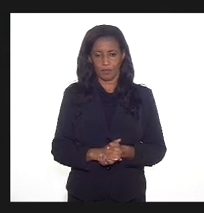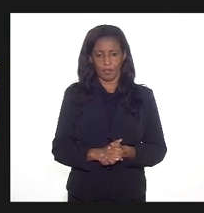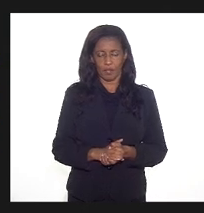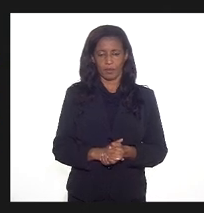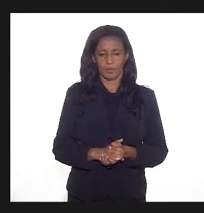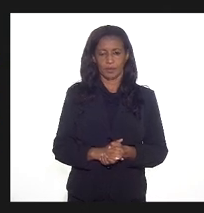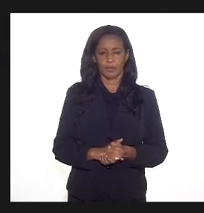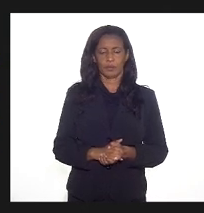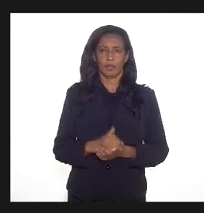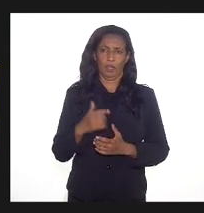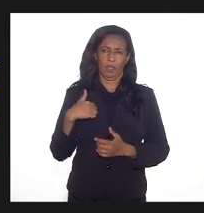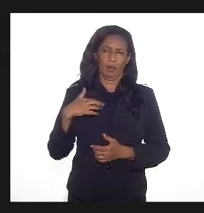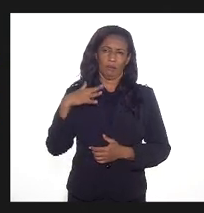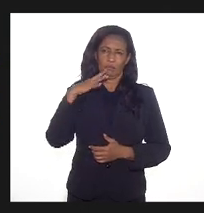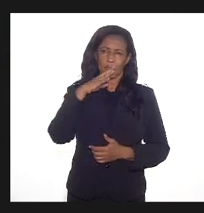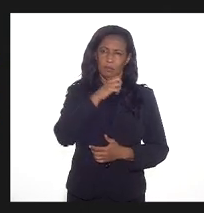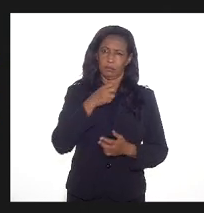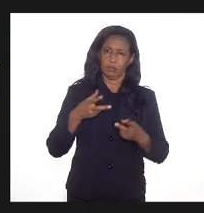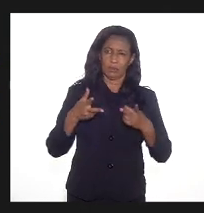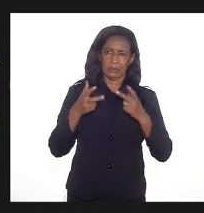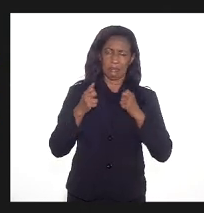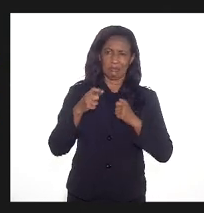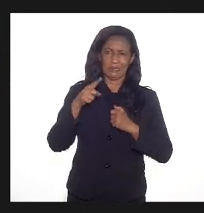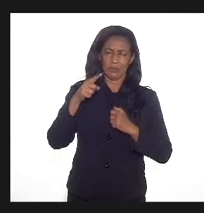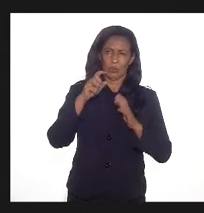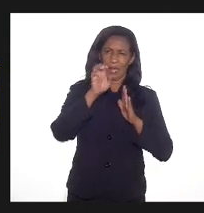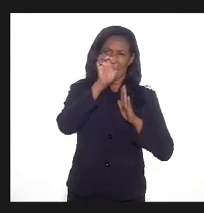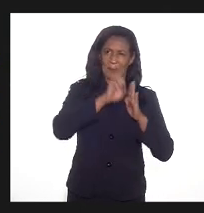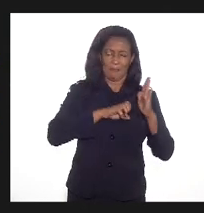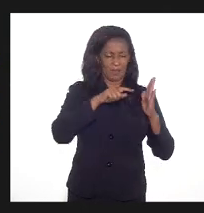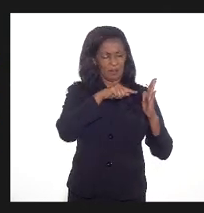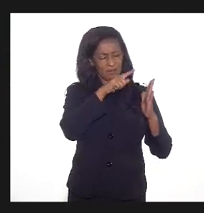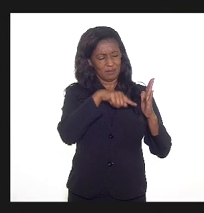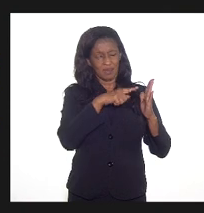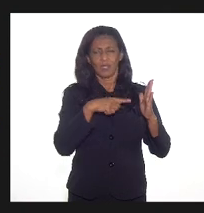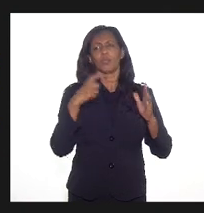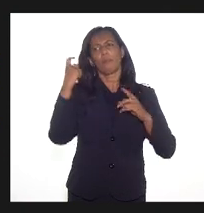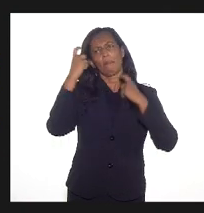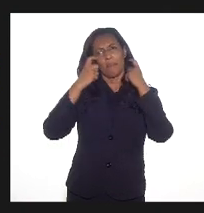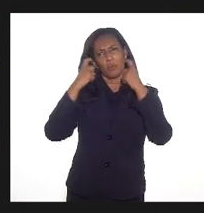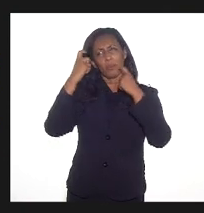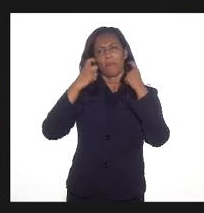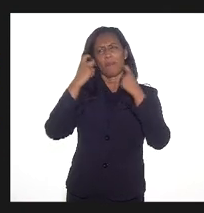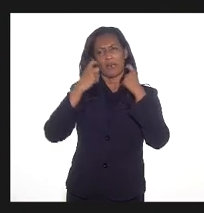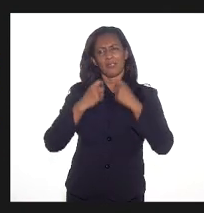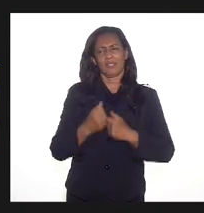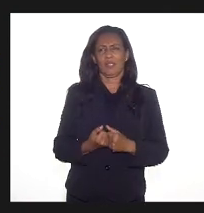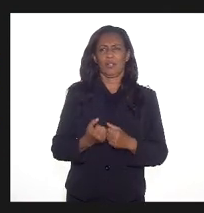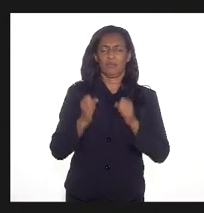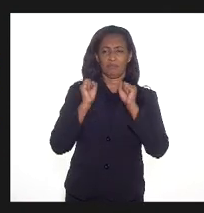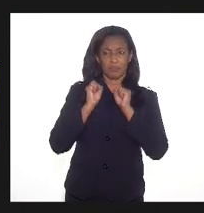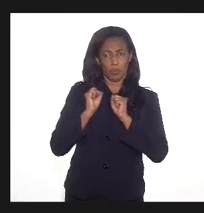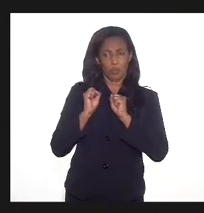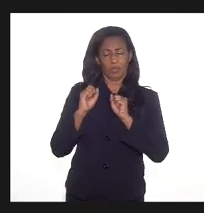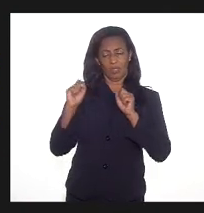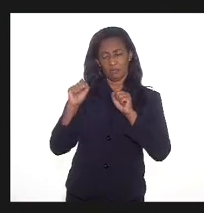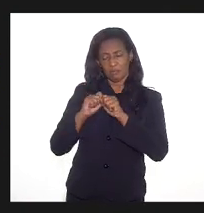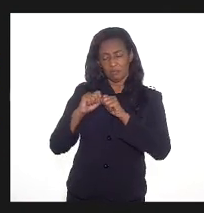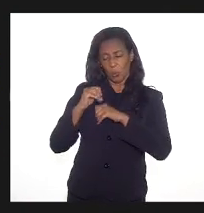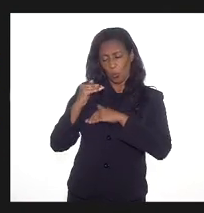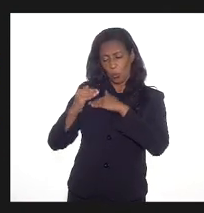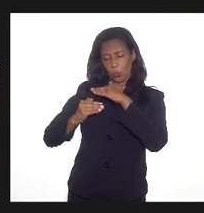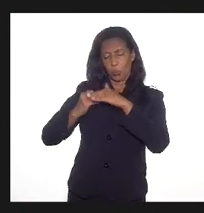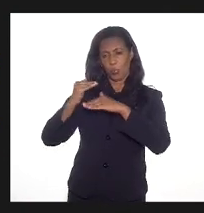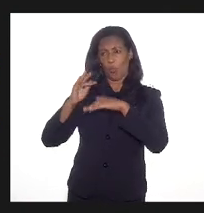eu percebi, através das suas emendas e toda a sua preocupação em poder construir realmente o